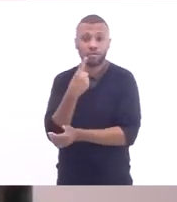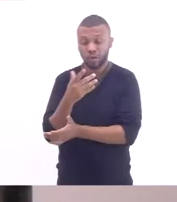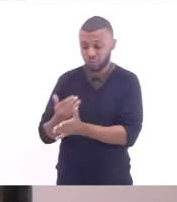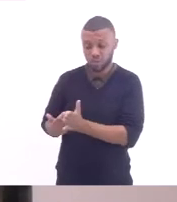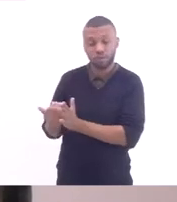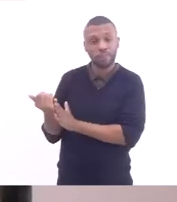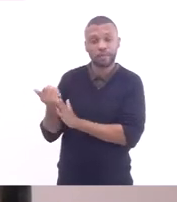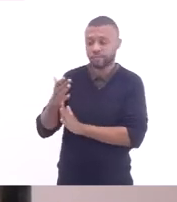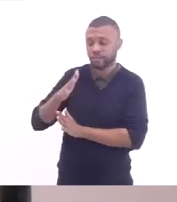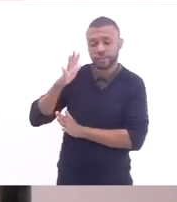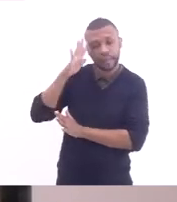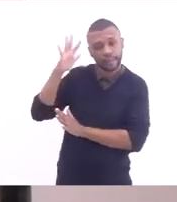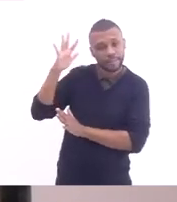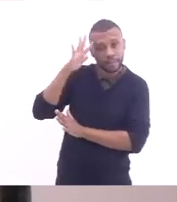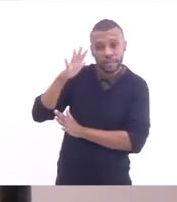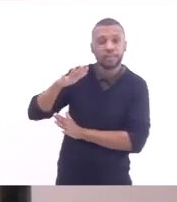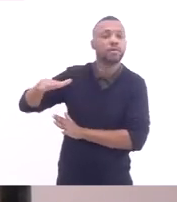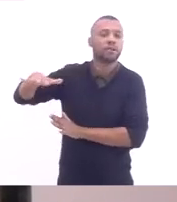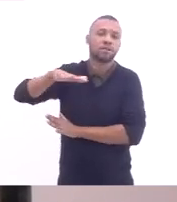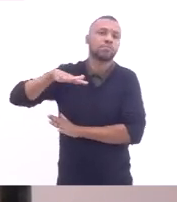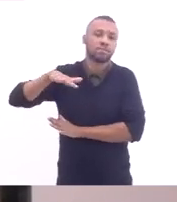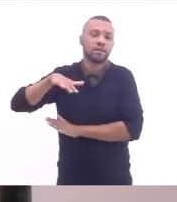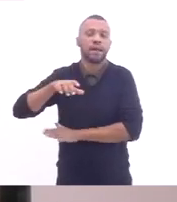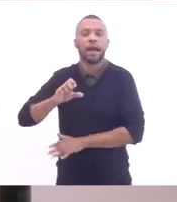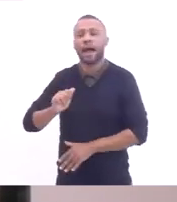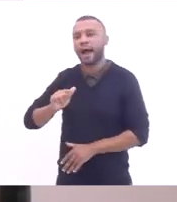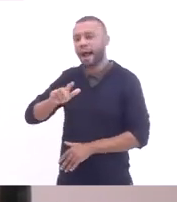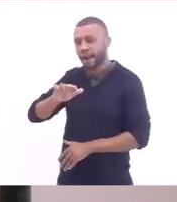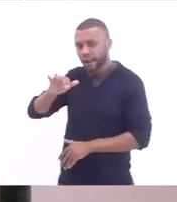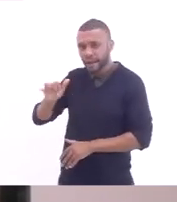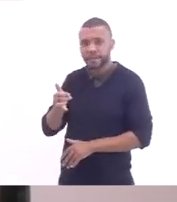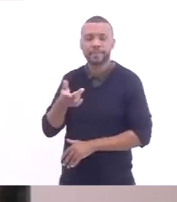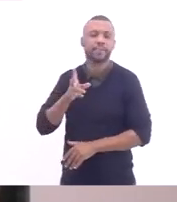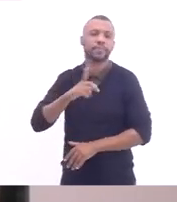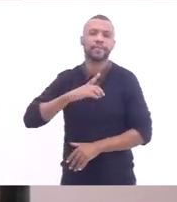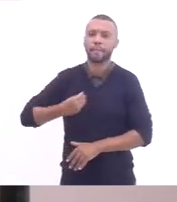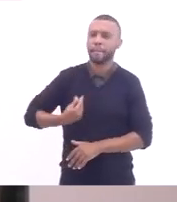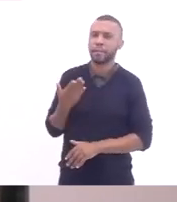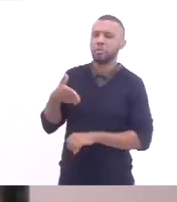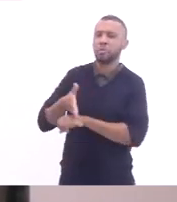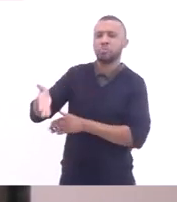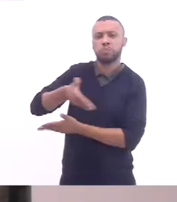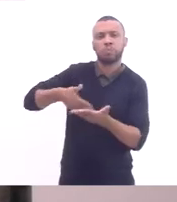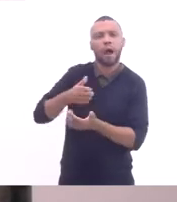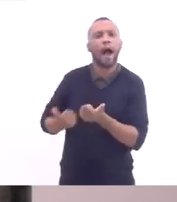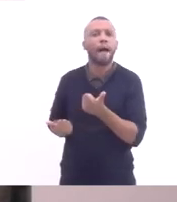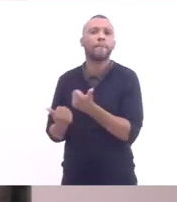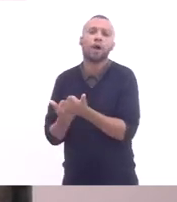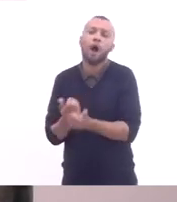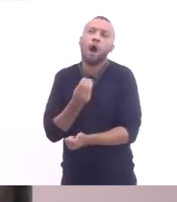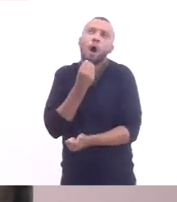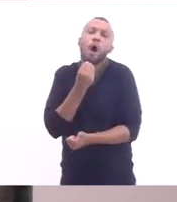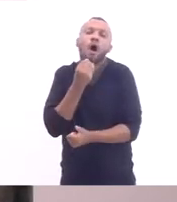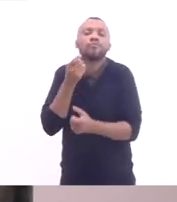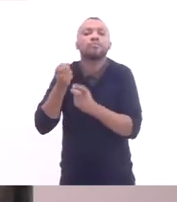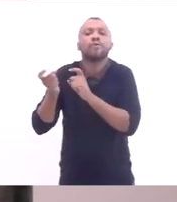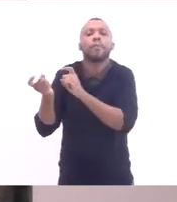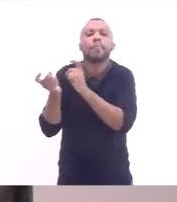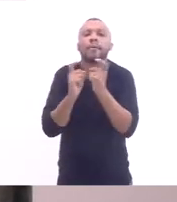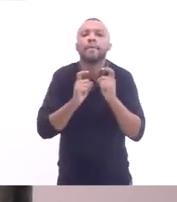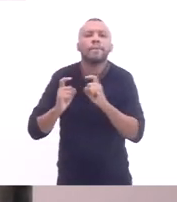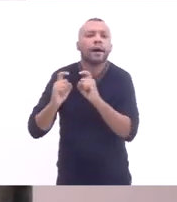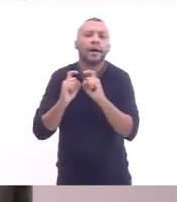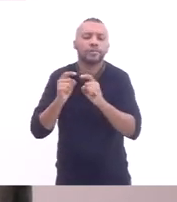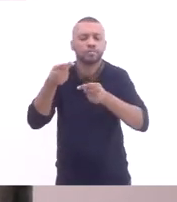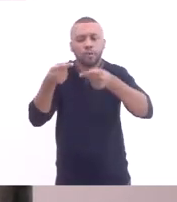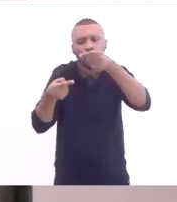E essa casa sempre esteve presente e apoiando Obviamente que o debate, o bom debate deve ser